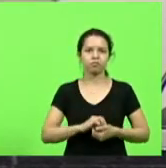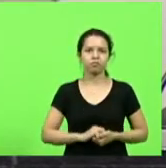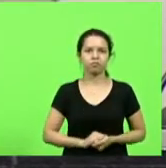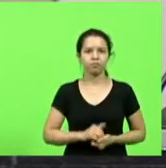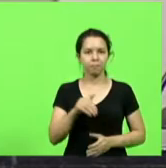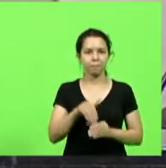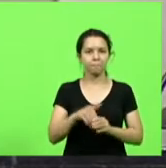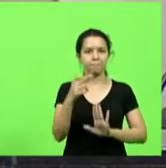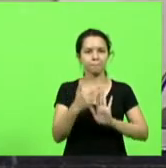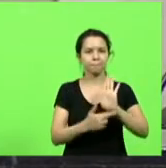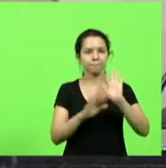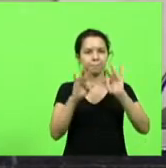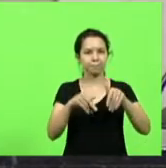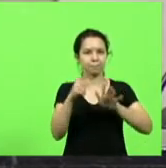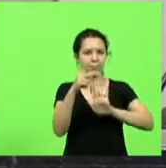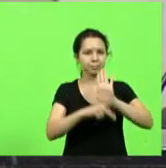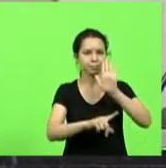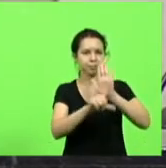Votação da redação final do projeto de lei